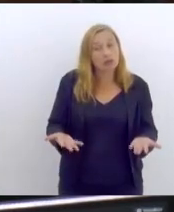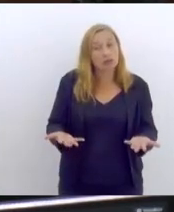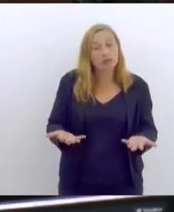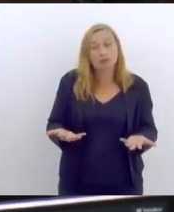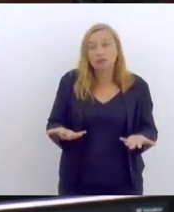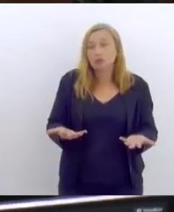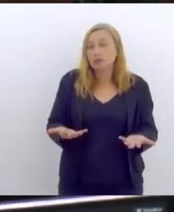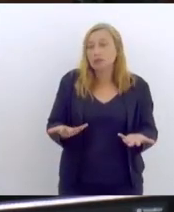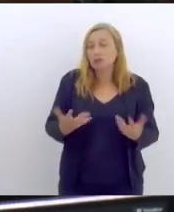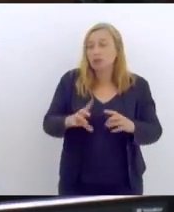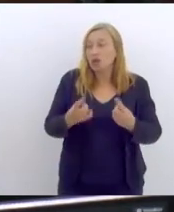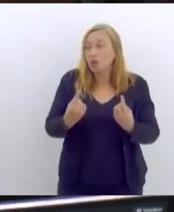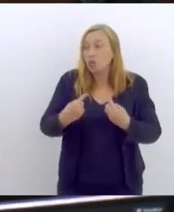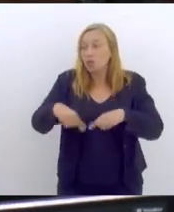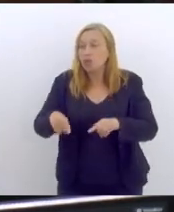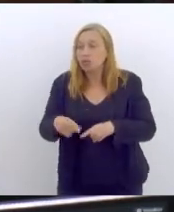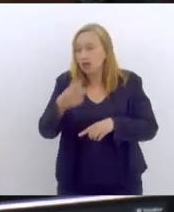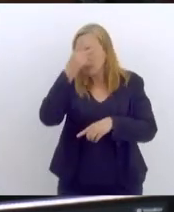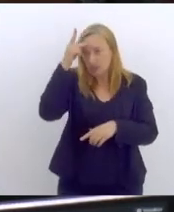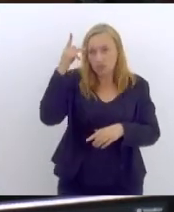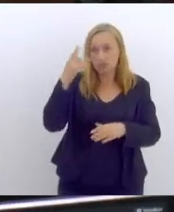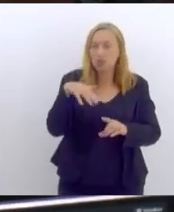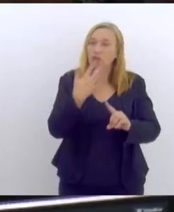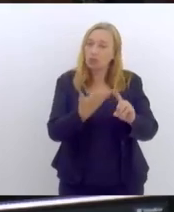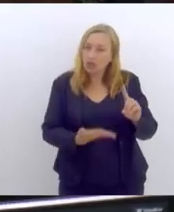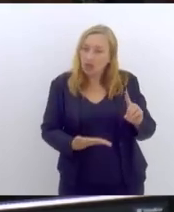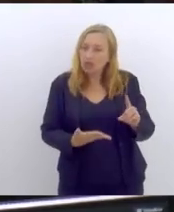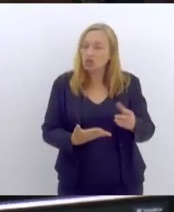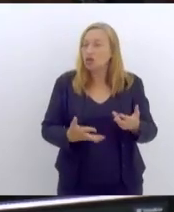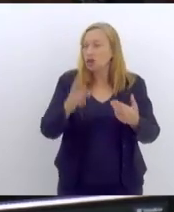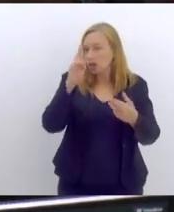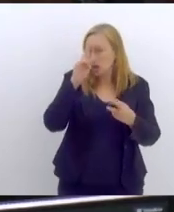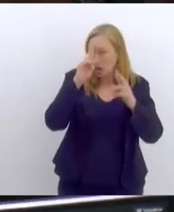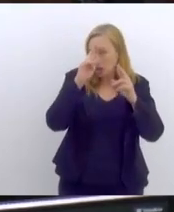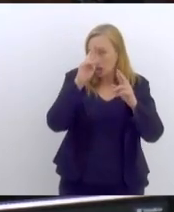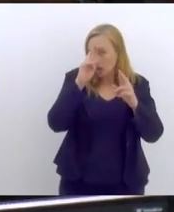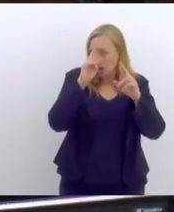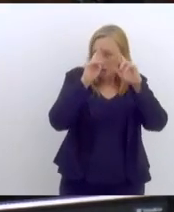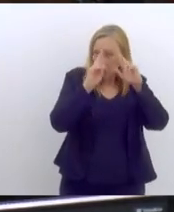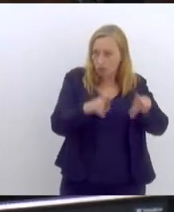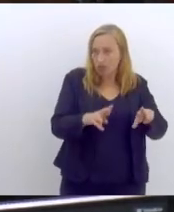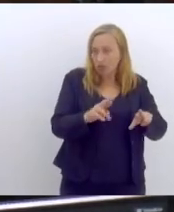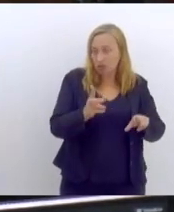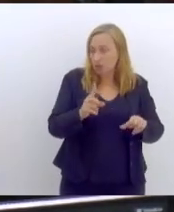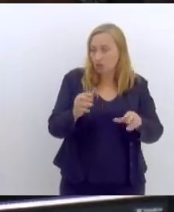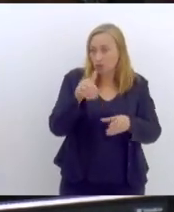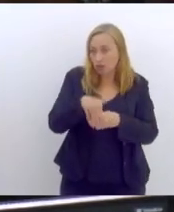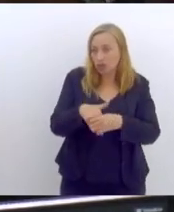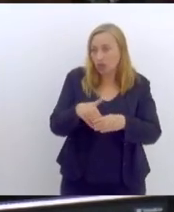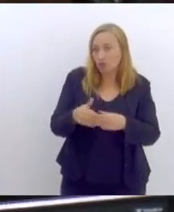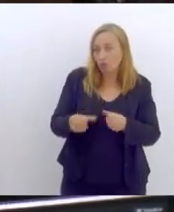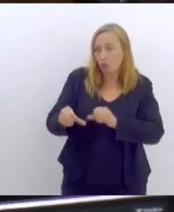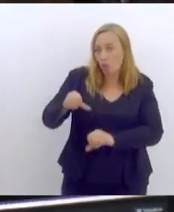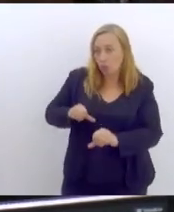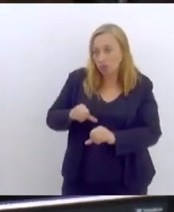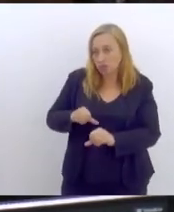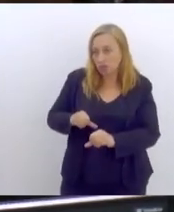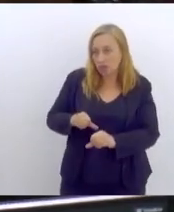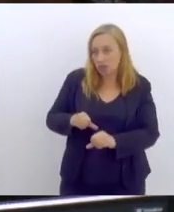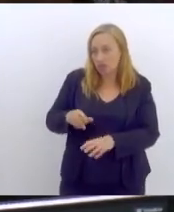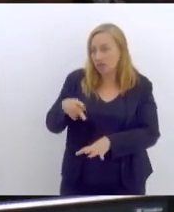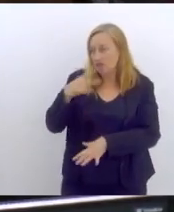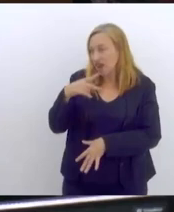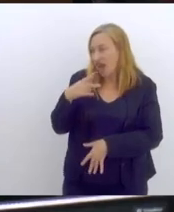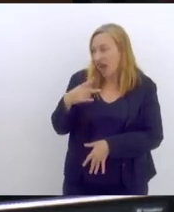afrontar o autor da homenagem, estamos respeitando, não votamos contra, não tem esse papo furado de vir aqui